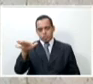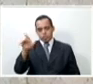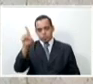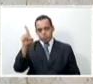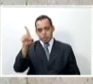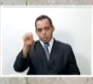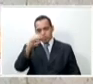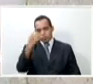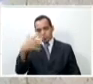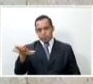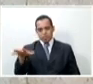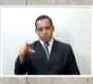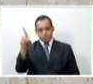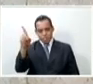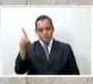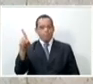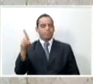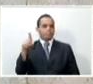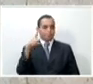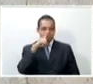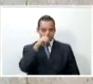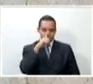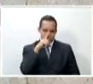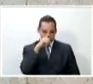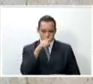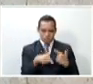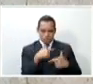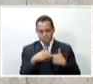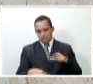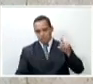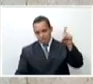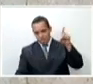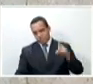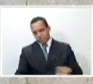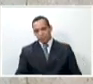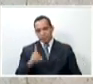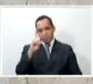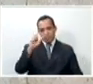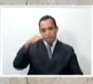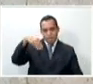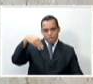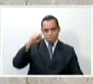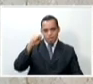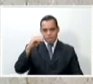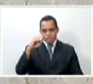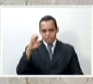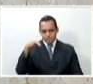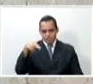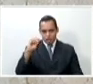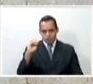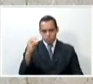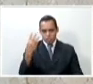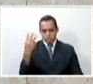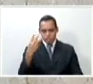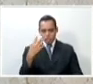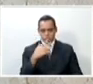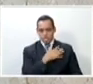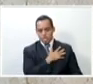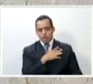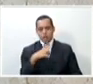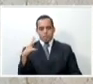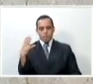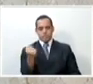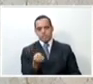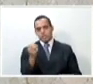área do litoral está terrível, uma área complicada de trabalhar. O Damasceno de Assis Santana, 3º sargento, era policial aposentado,